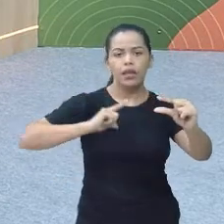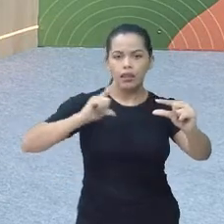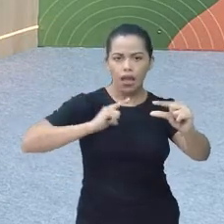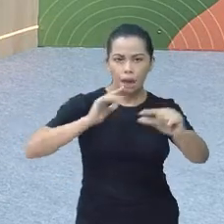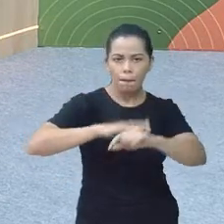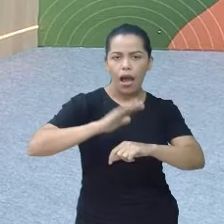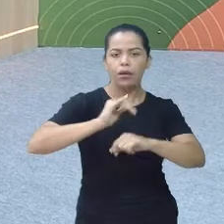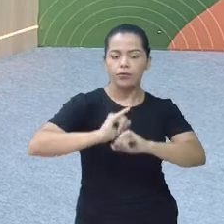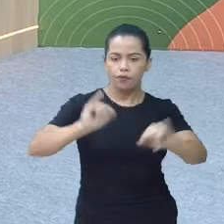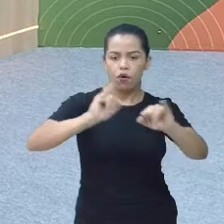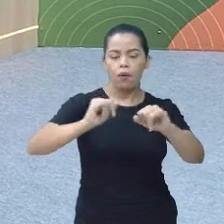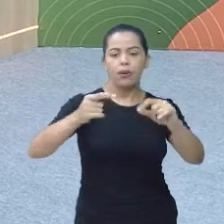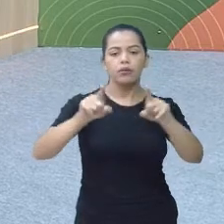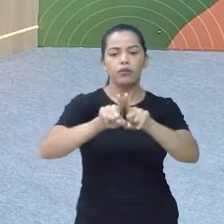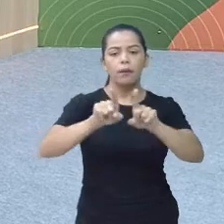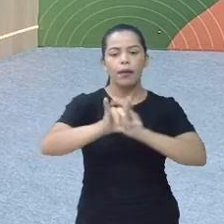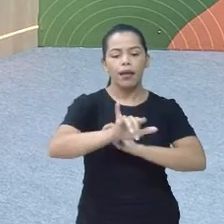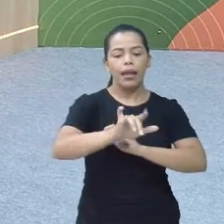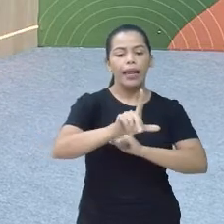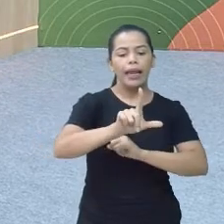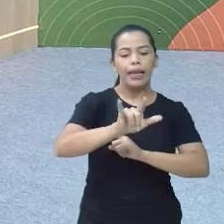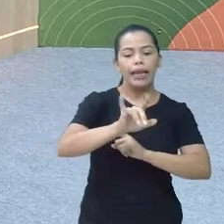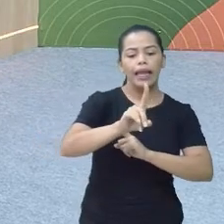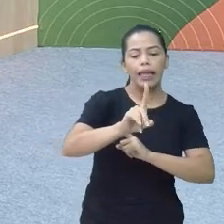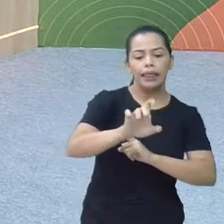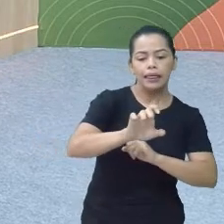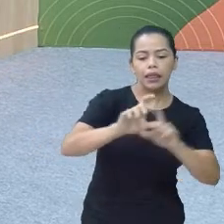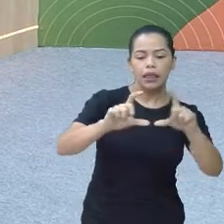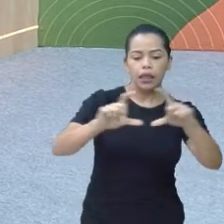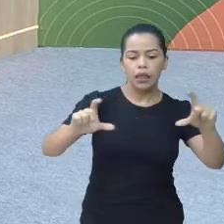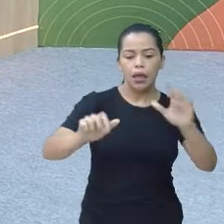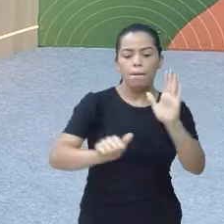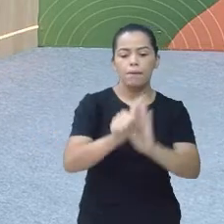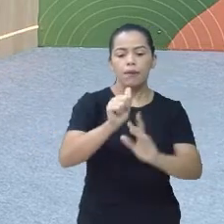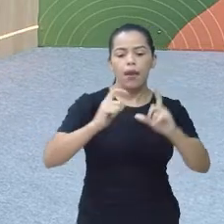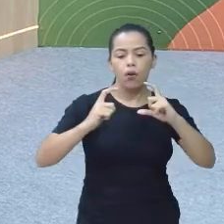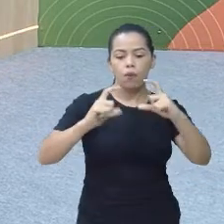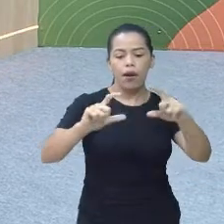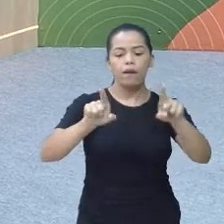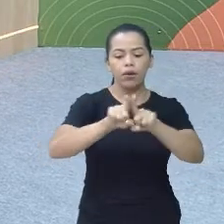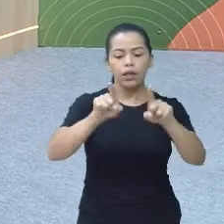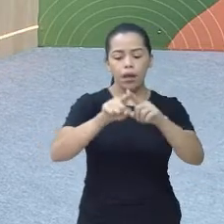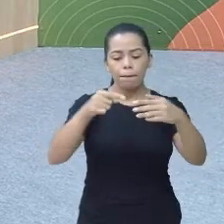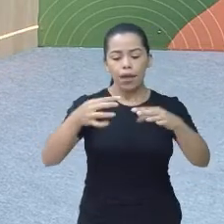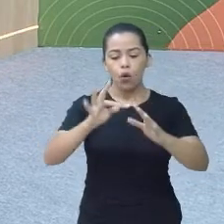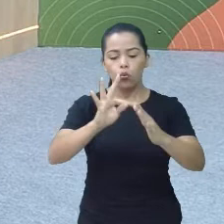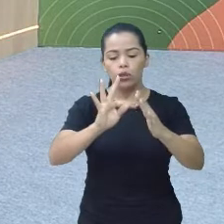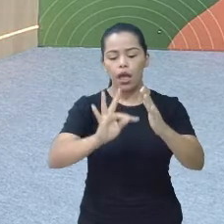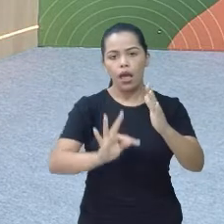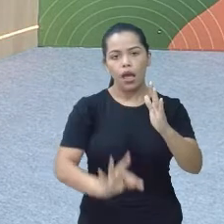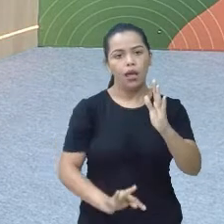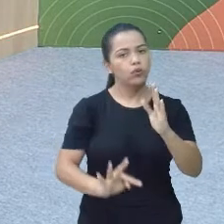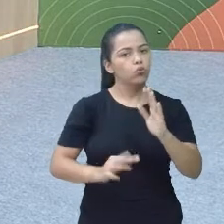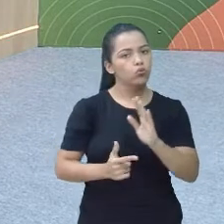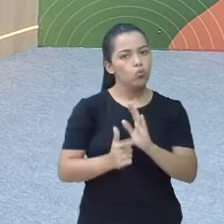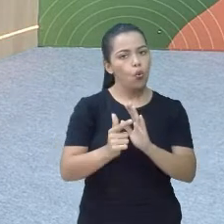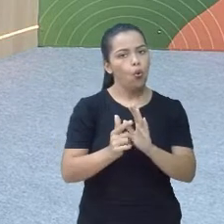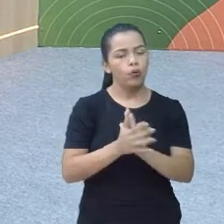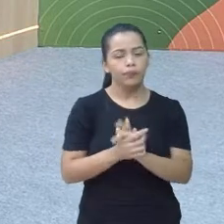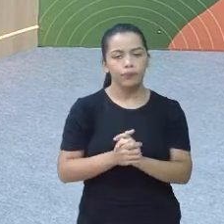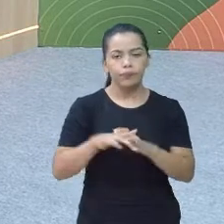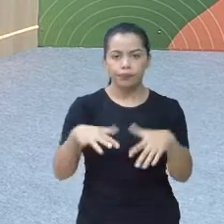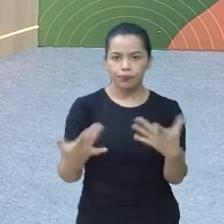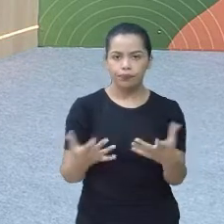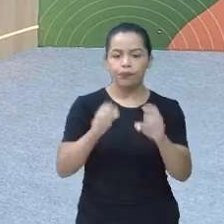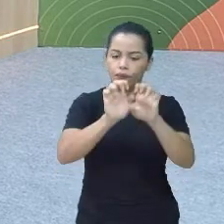manchete. O lead, que é o primeiro parágrafo, e o corpo do texto, que é a notícia em si, é o fato em si. Então, essa é a estrutura que a